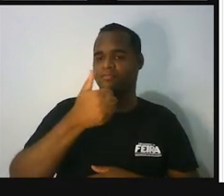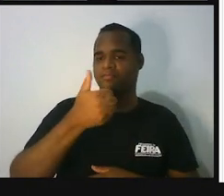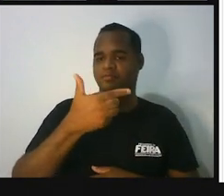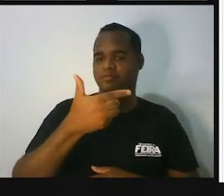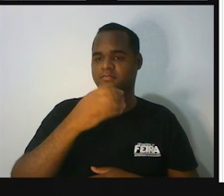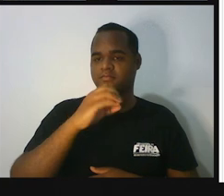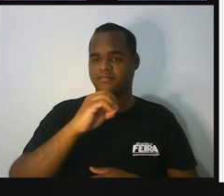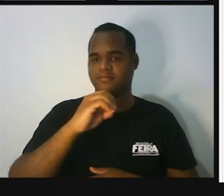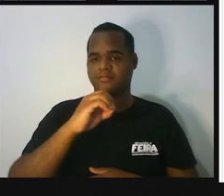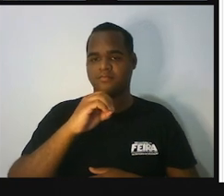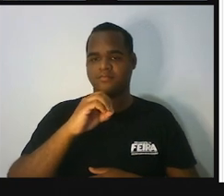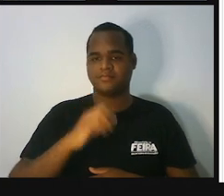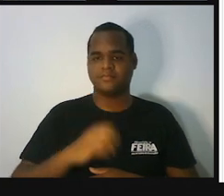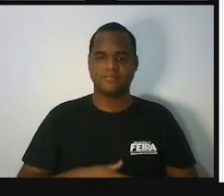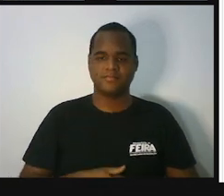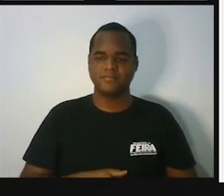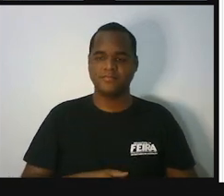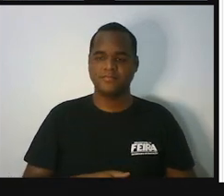120 graus.